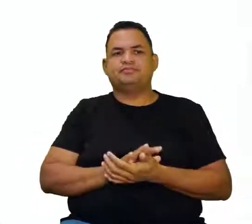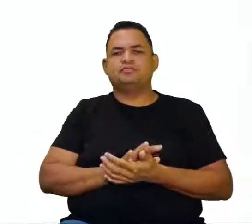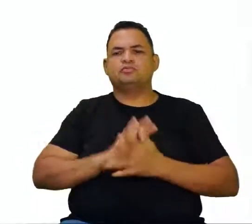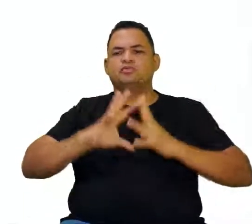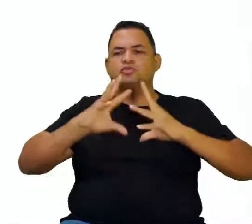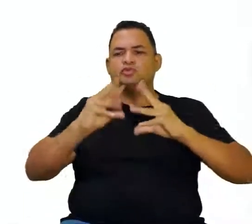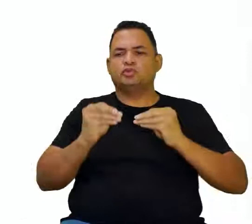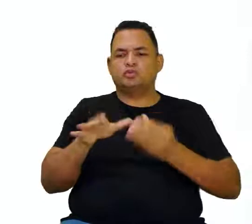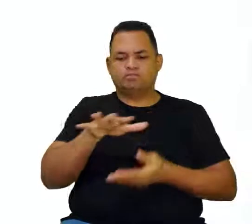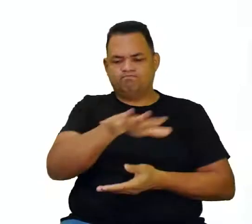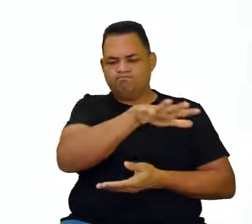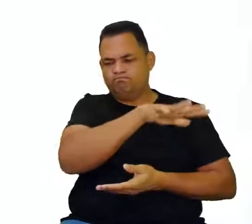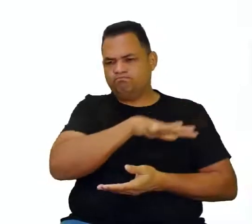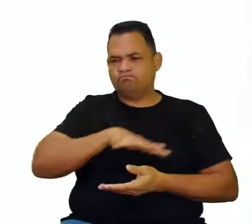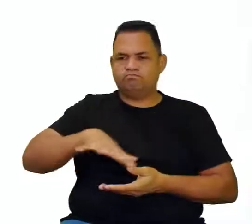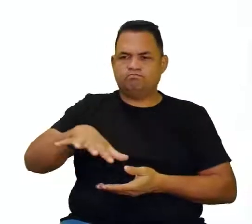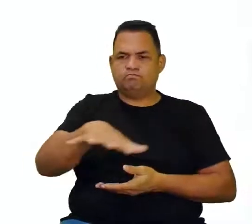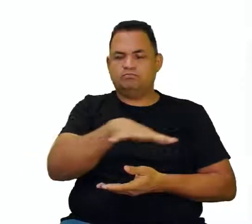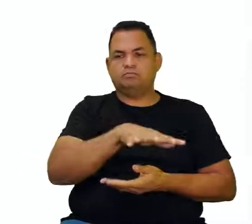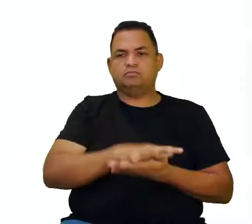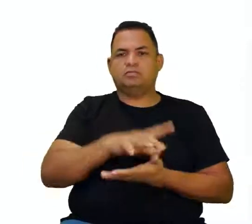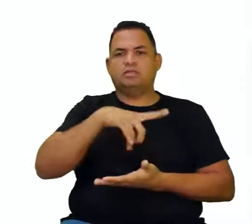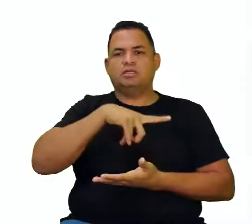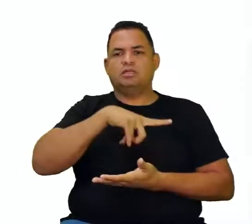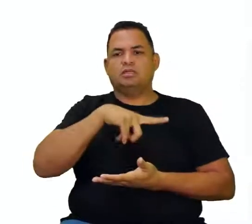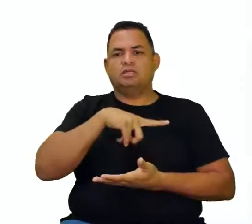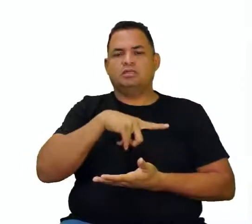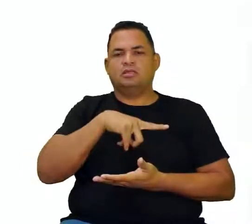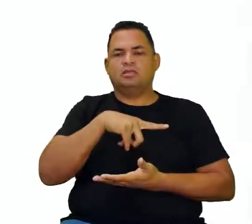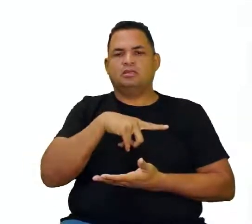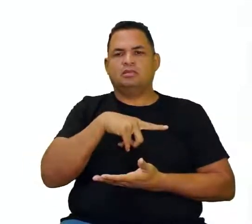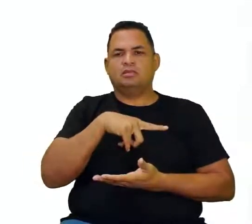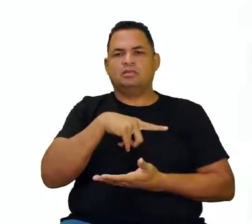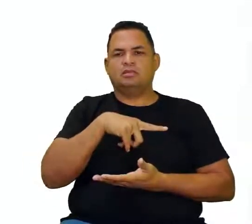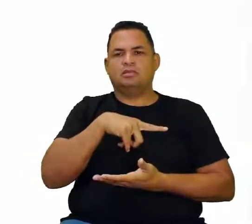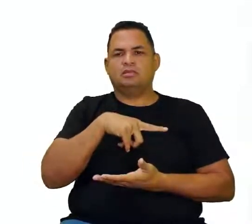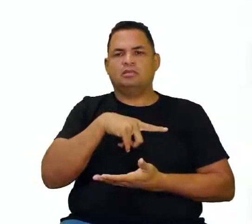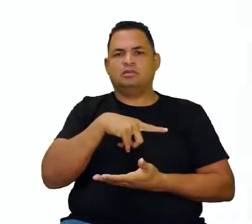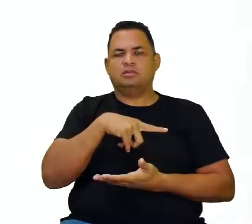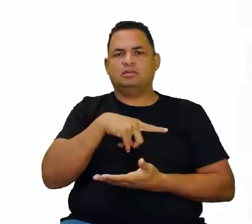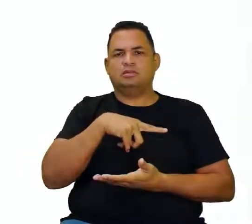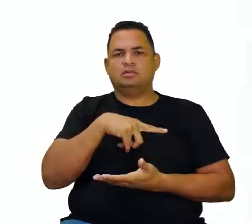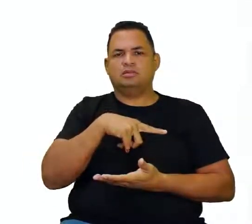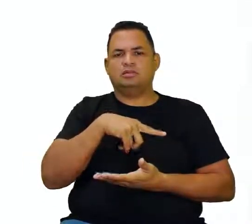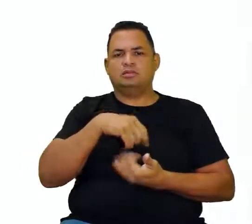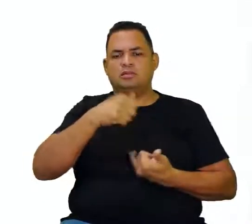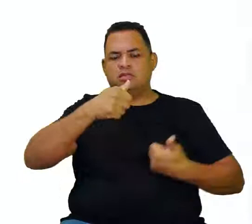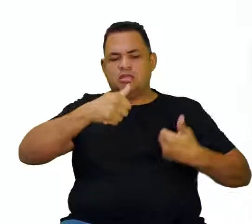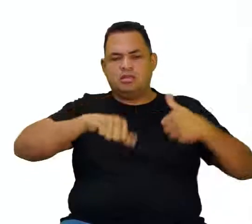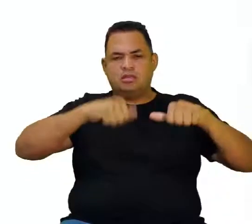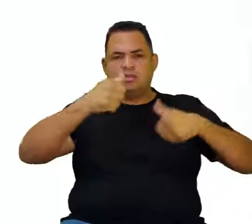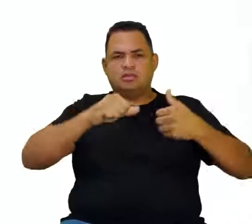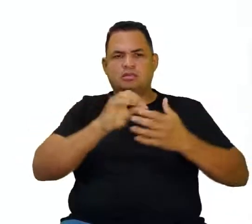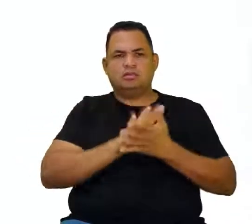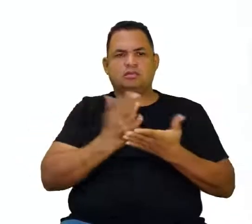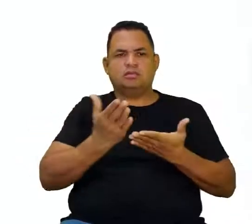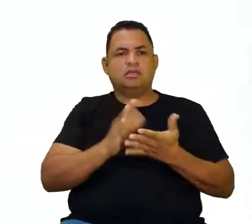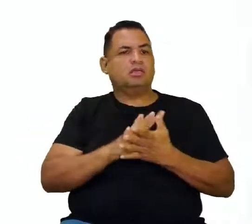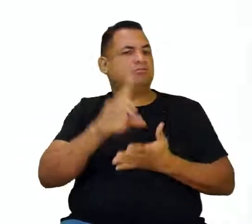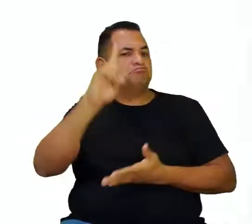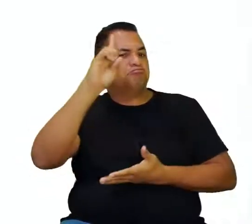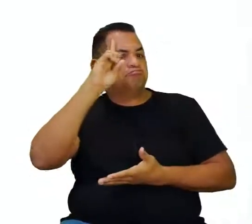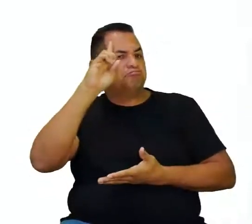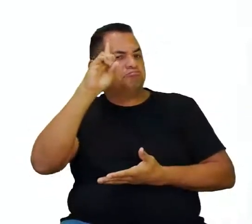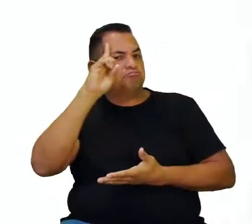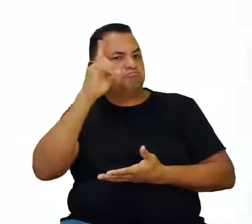em tudo. Então, nós temos, dentro da avaliação do Enem, a abordagem da química no